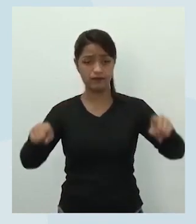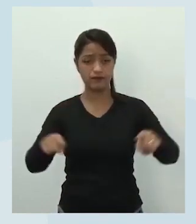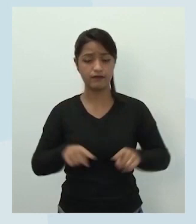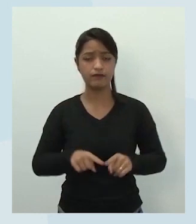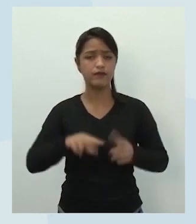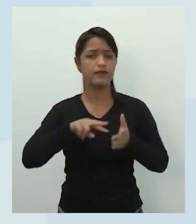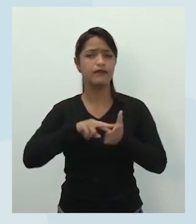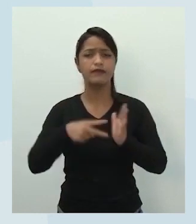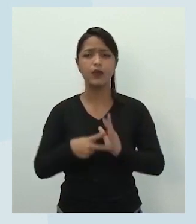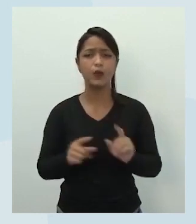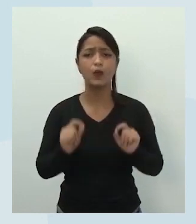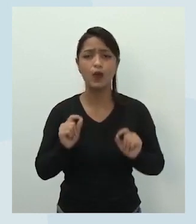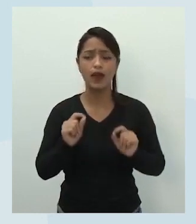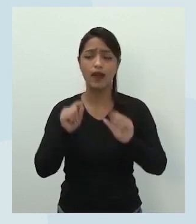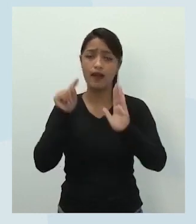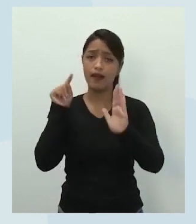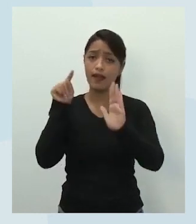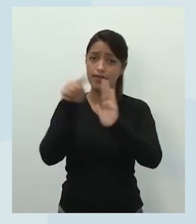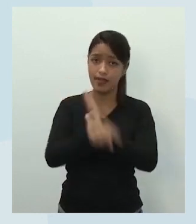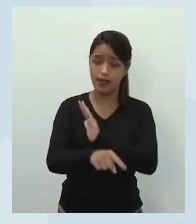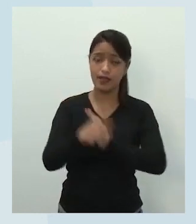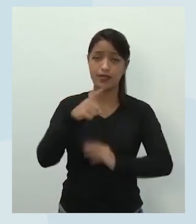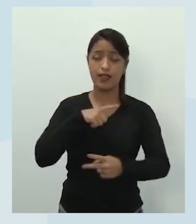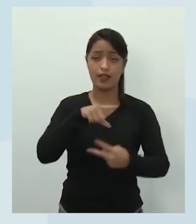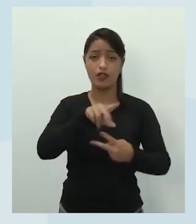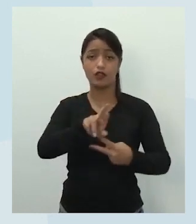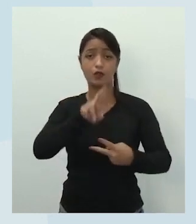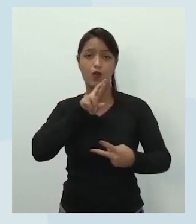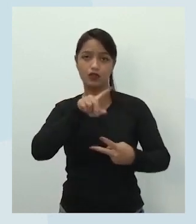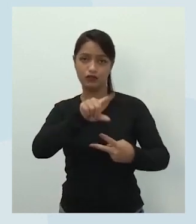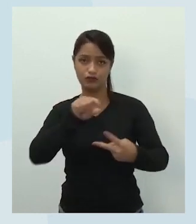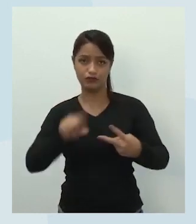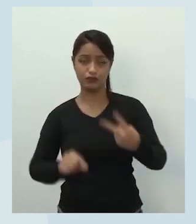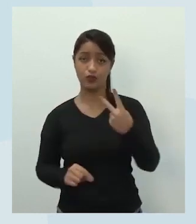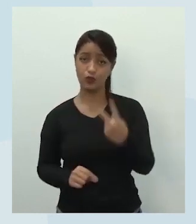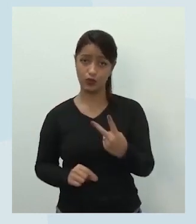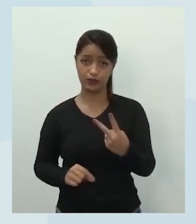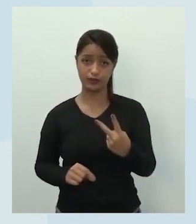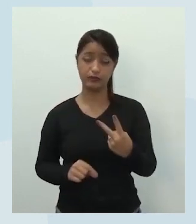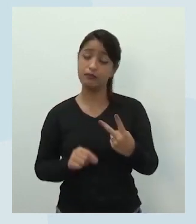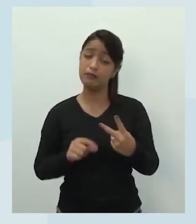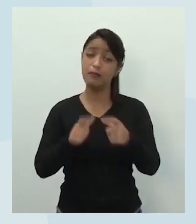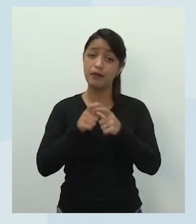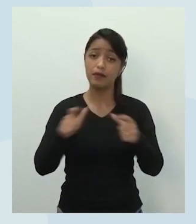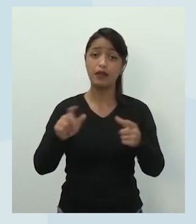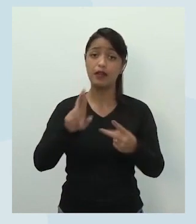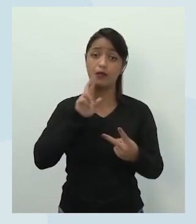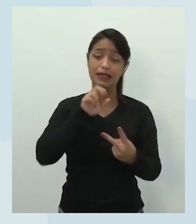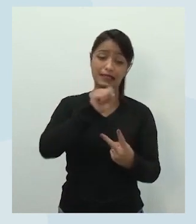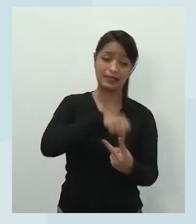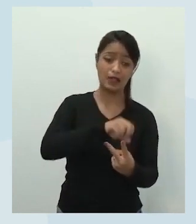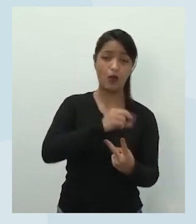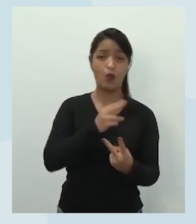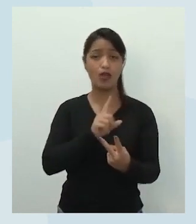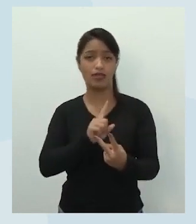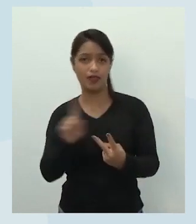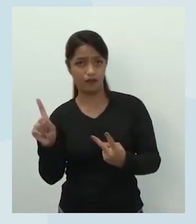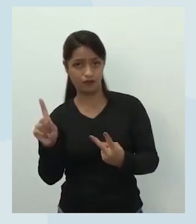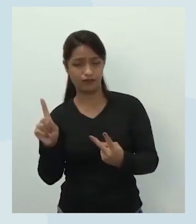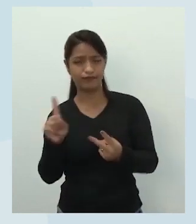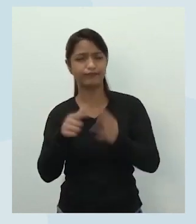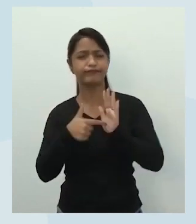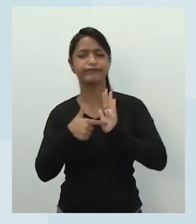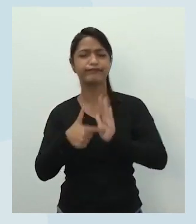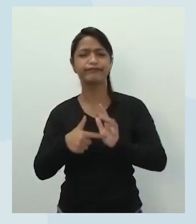alternativa. Ele sempre terá duas saídas. Geralmente são de resposta sim e não, indicando qual a direção